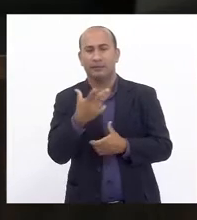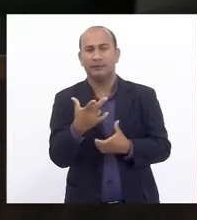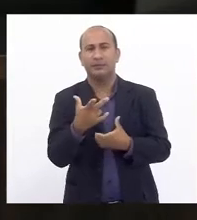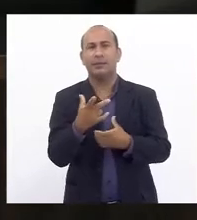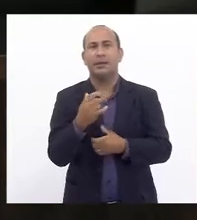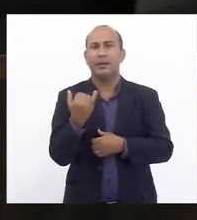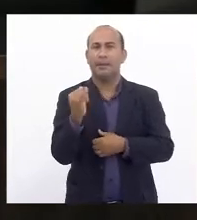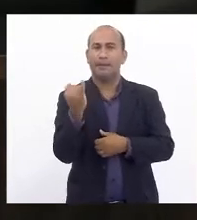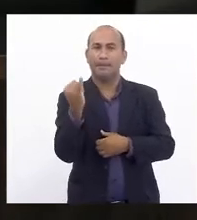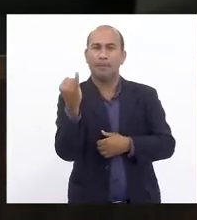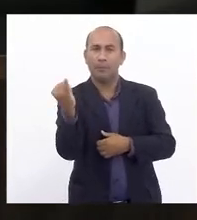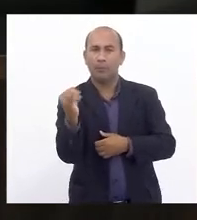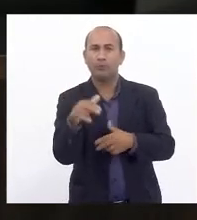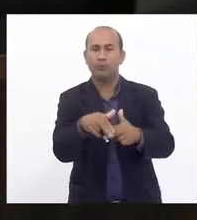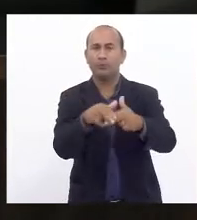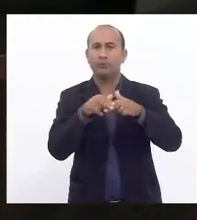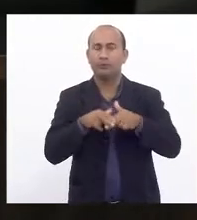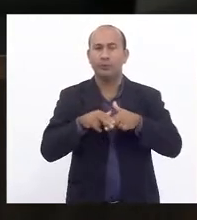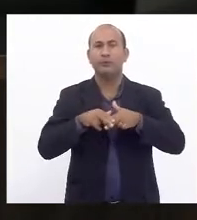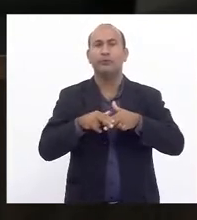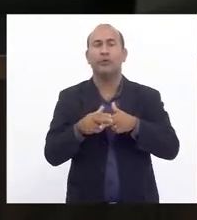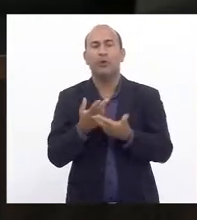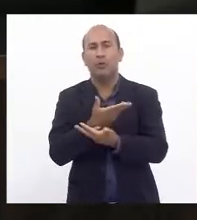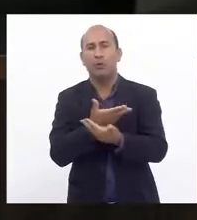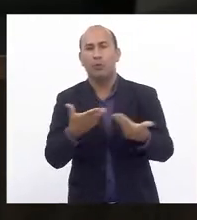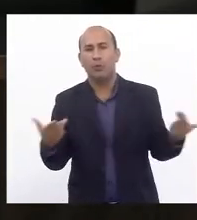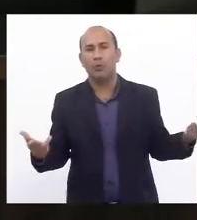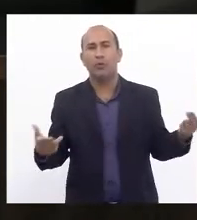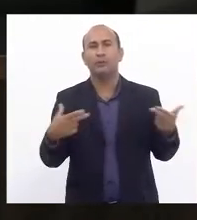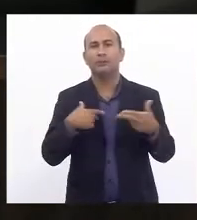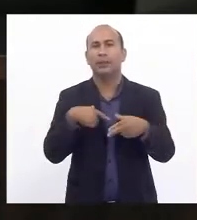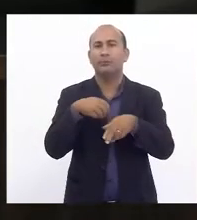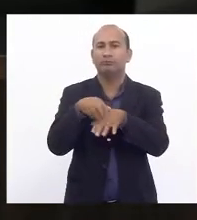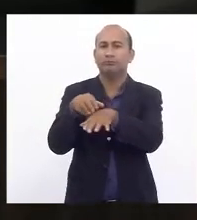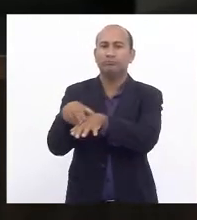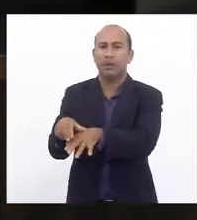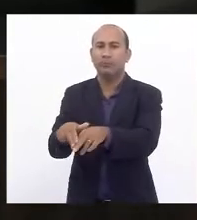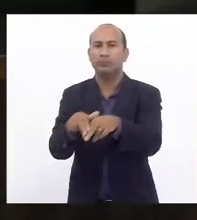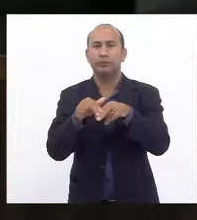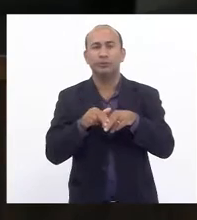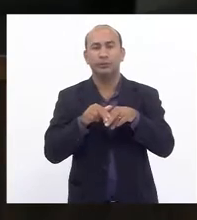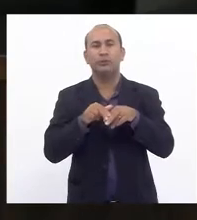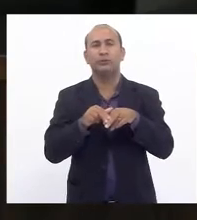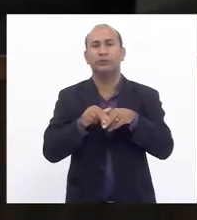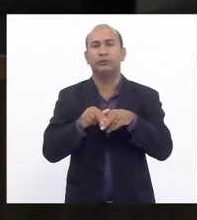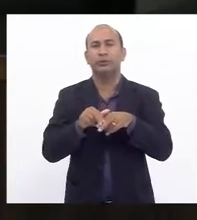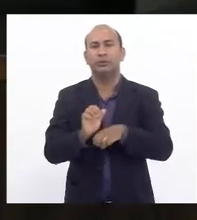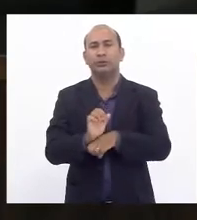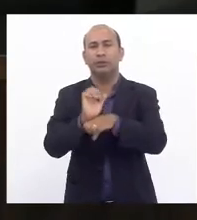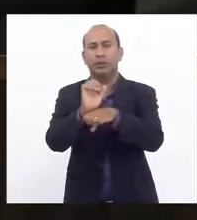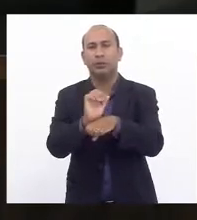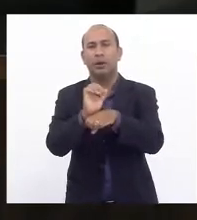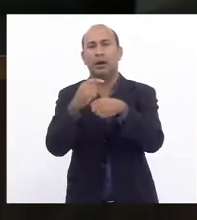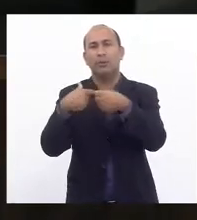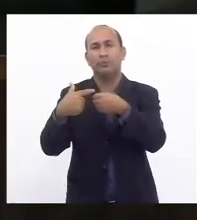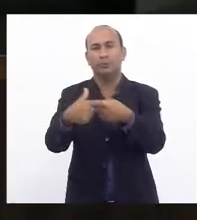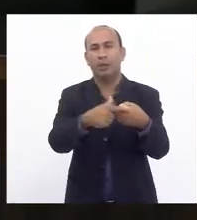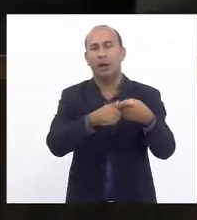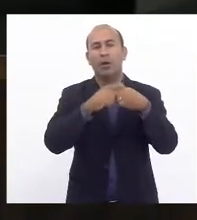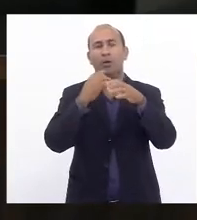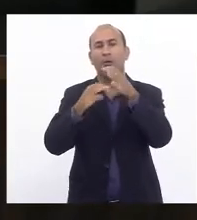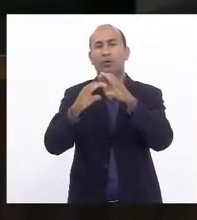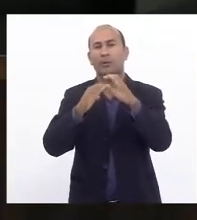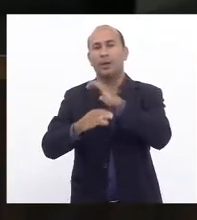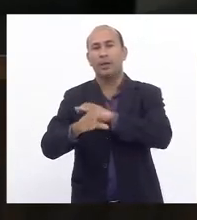impostos sobre a circulação de mercadoria e prestação de serviços de transporte interestadual, intermunicipal e de comunicação ICMS